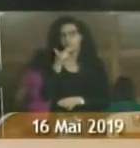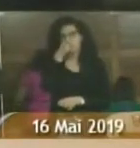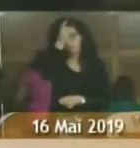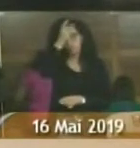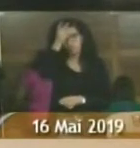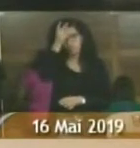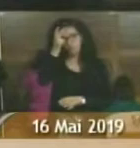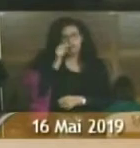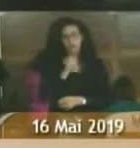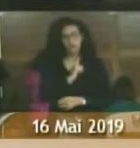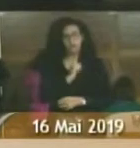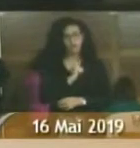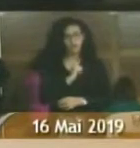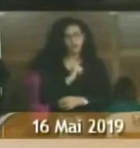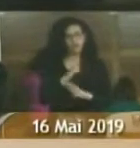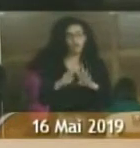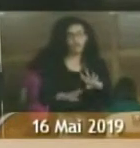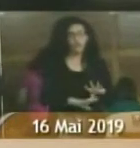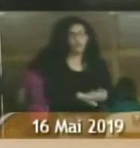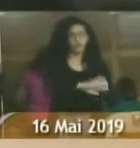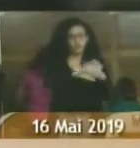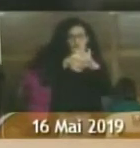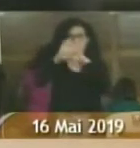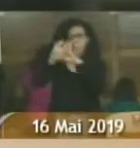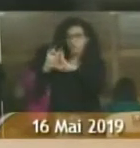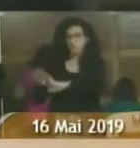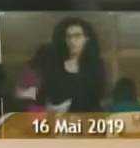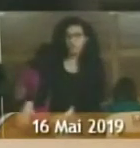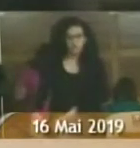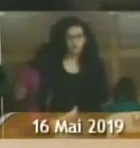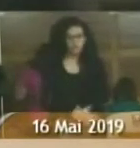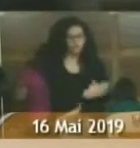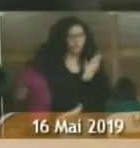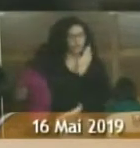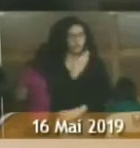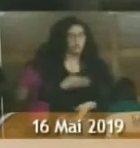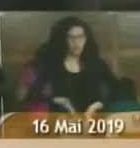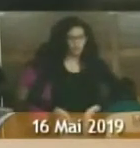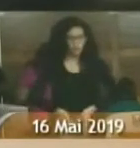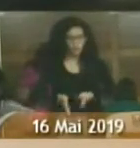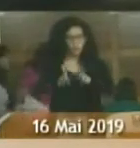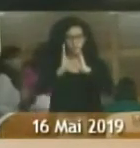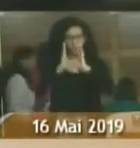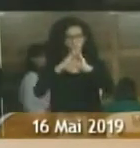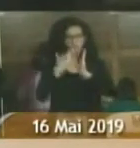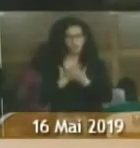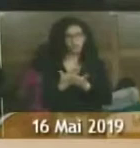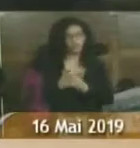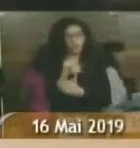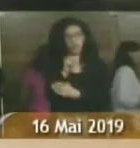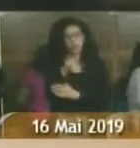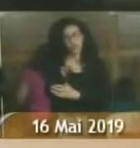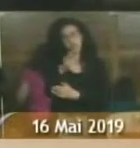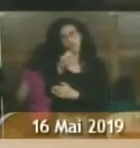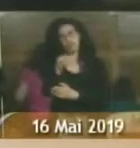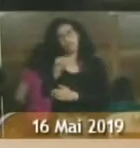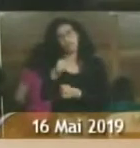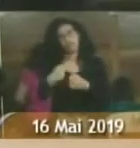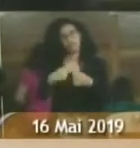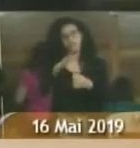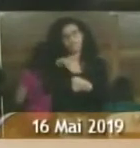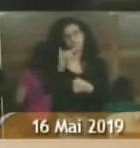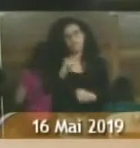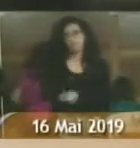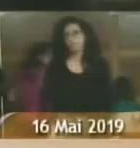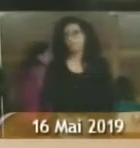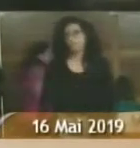prefeito municipal a colocação de tela de proteção nos corredores da Escola Municipal Áurea Pires da Gama, rodovia Procurador Haroldo Fernandes Duarte, BR-101,